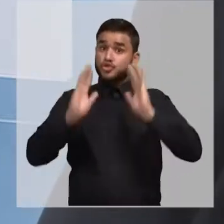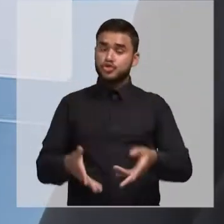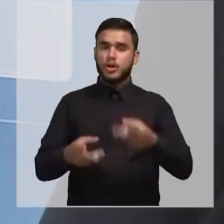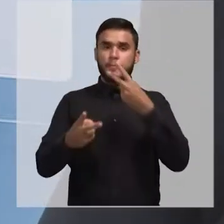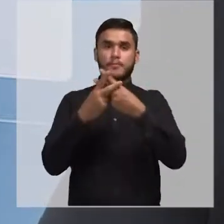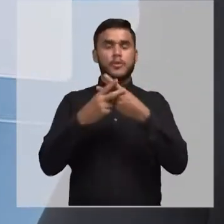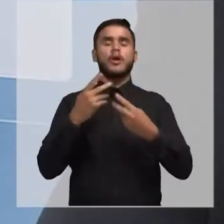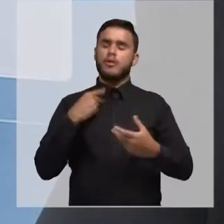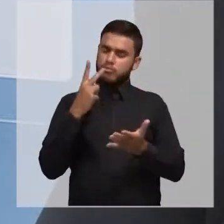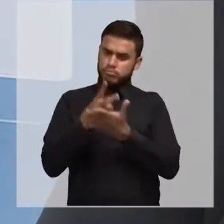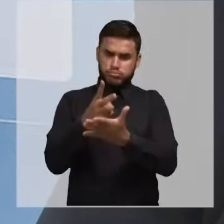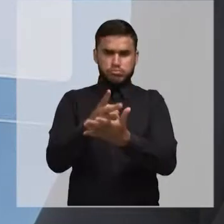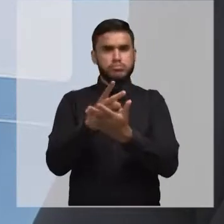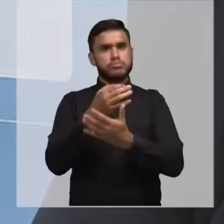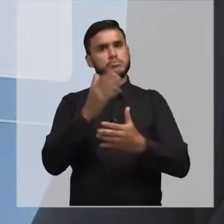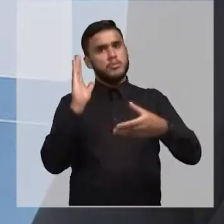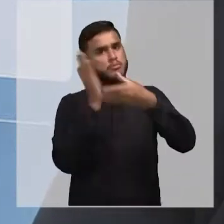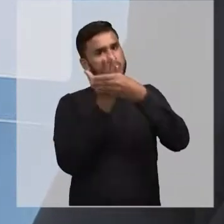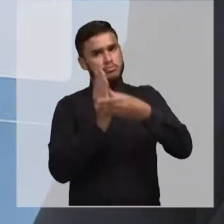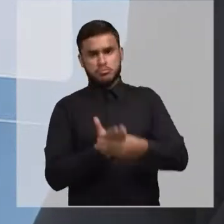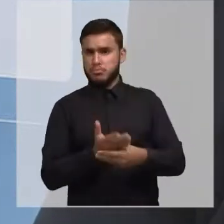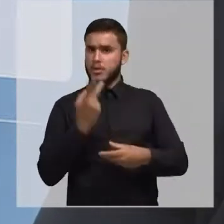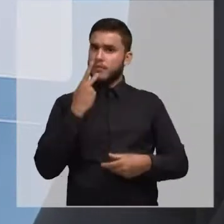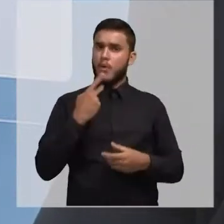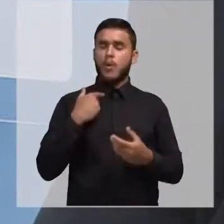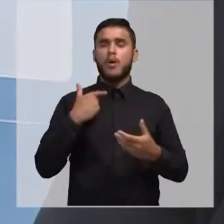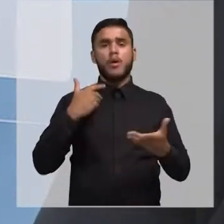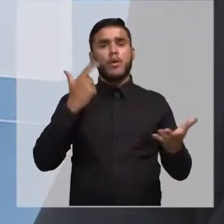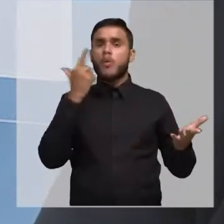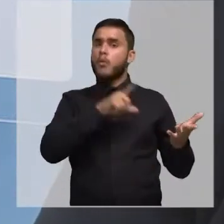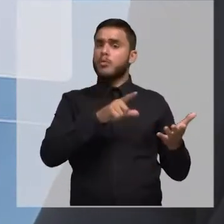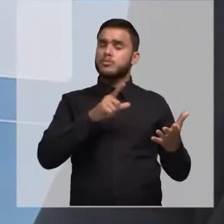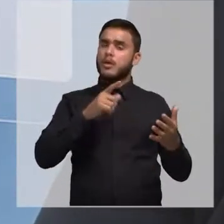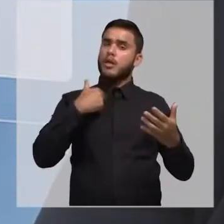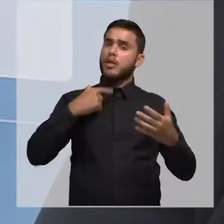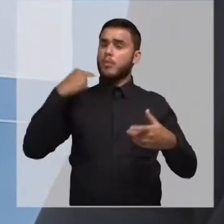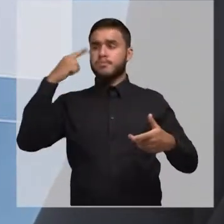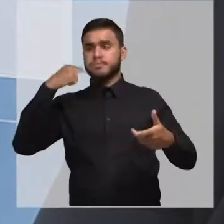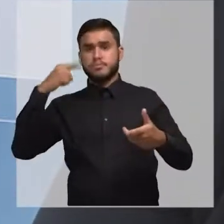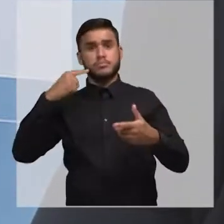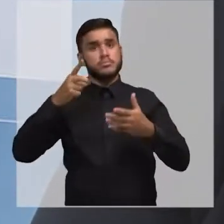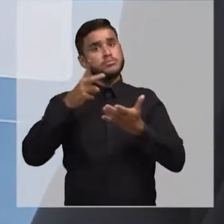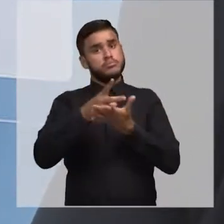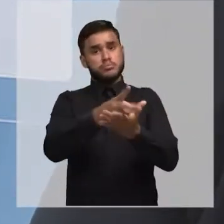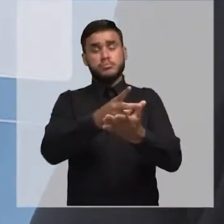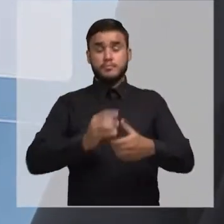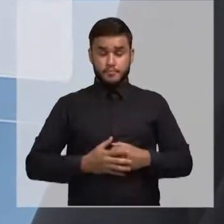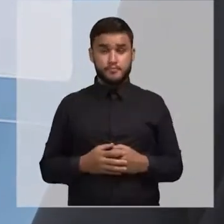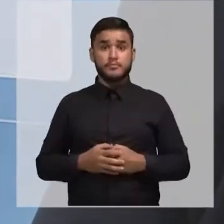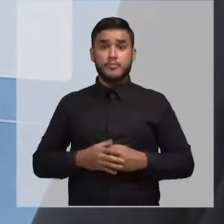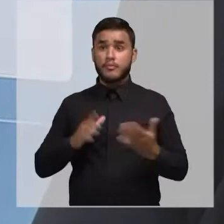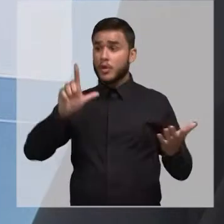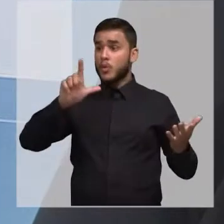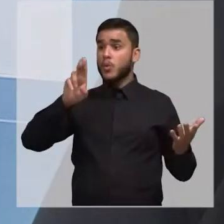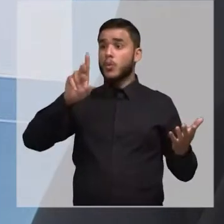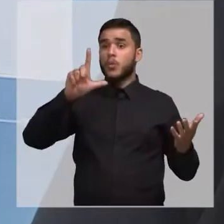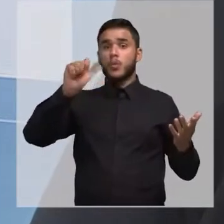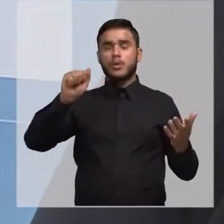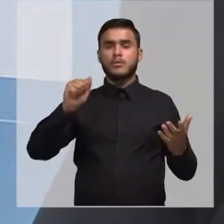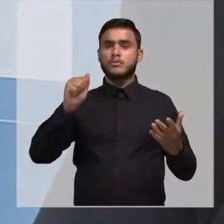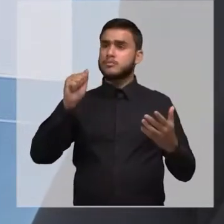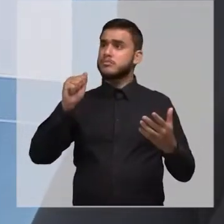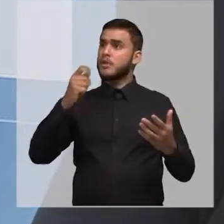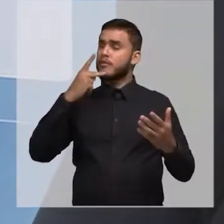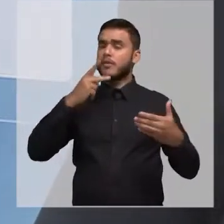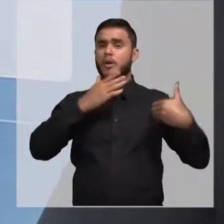se defendendo com seus recursos e que o arcabouço jurídico brasileiro dá direito. E pelo que você vê do Lula, um recurso toda semana